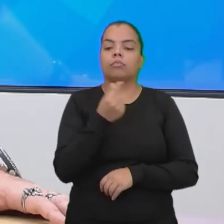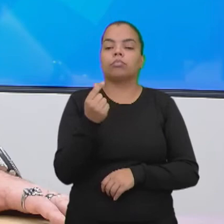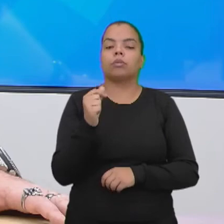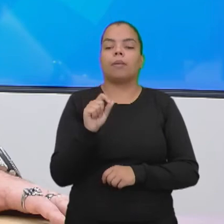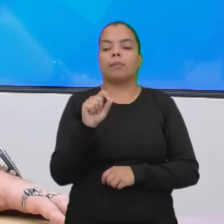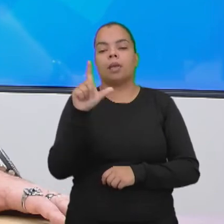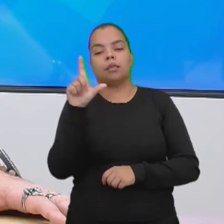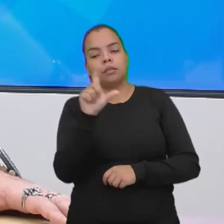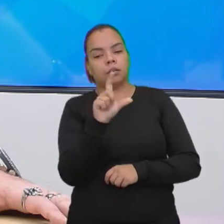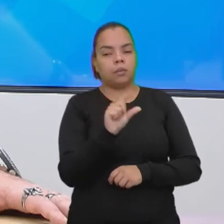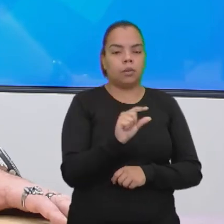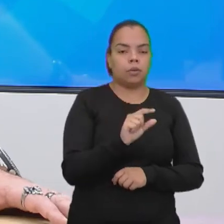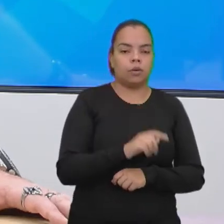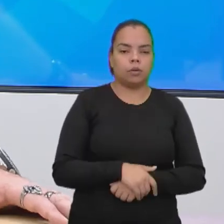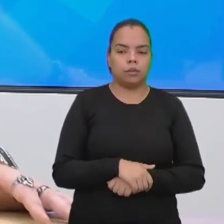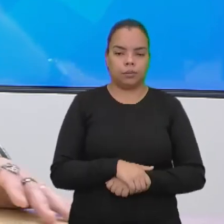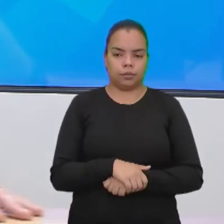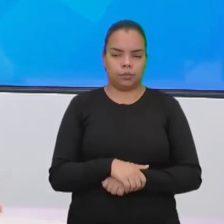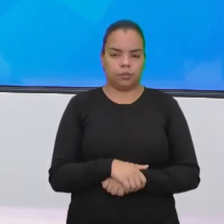Daqui a pouco nós voltamos.